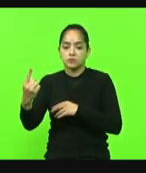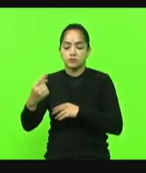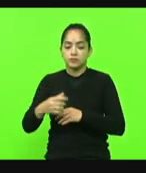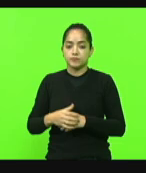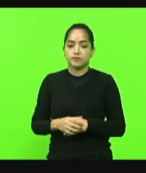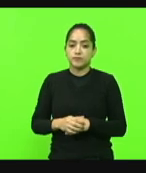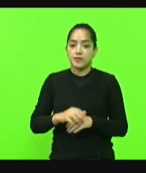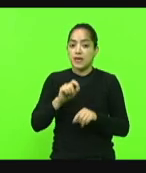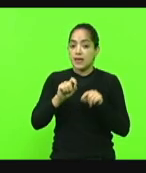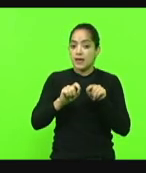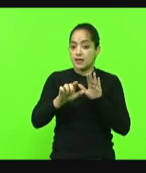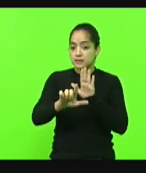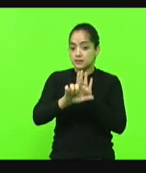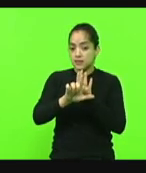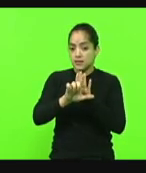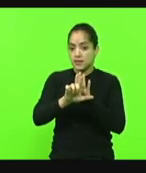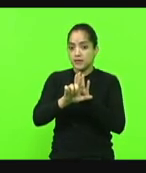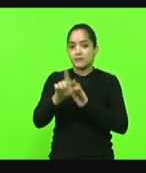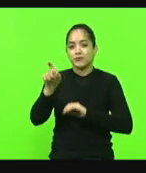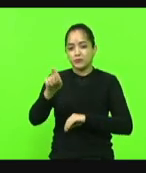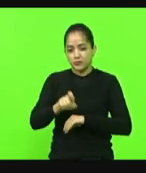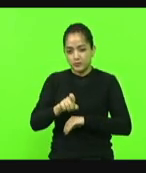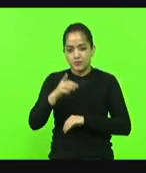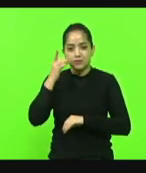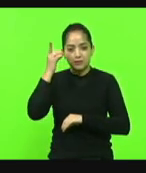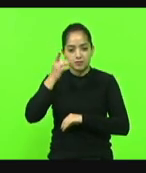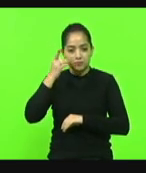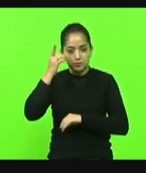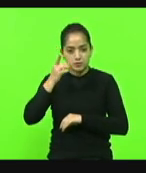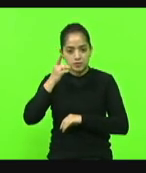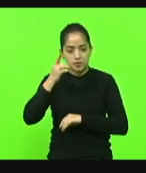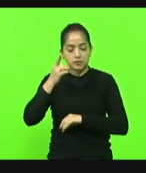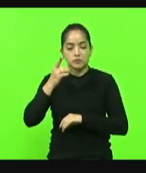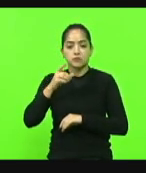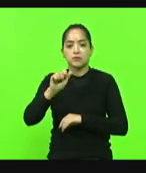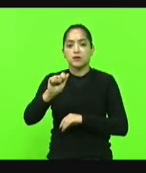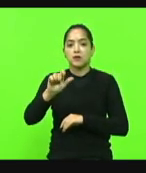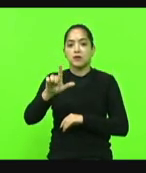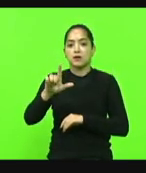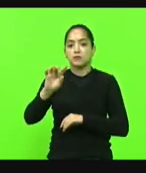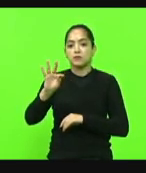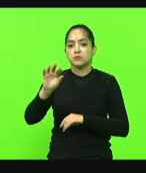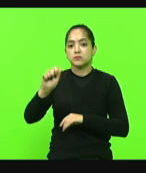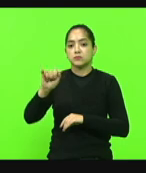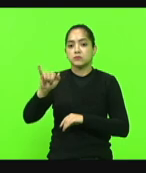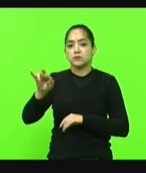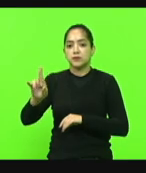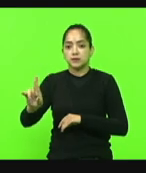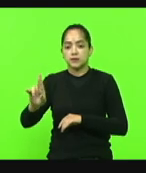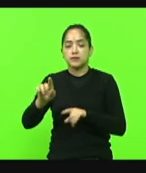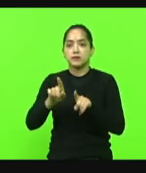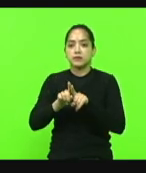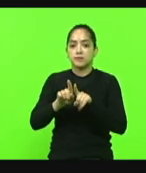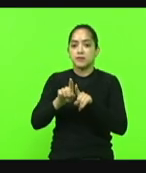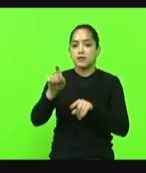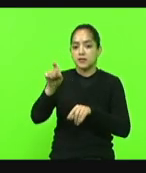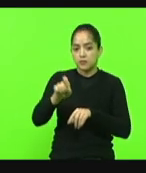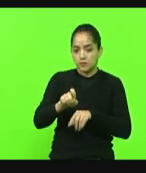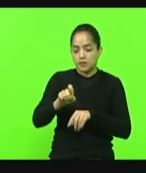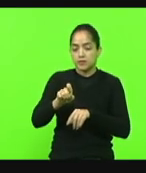Essa lei foi do ex-deputado Altair Guide, e foi uma homenagem ao também ex-deputado Aristides